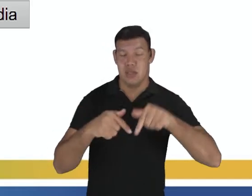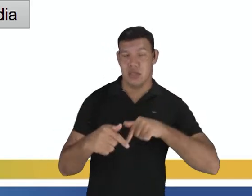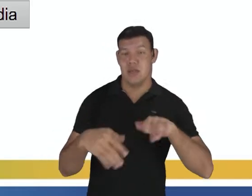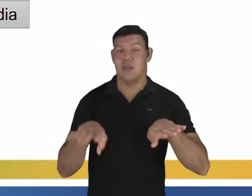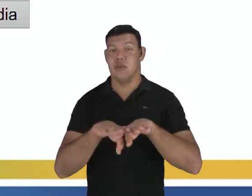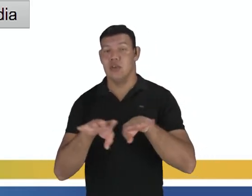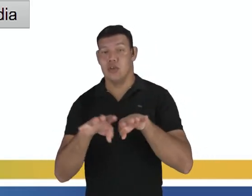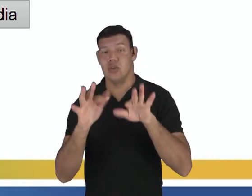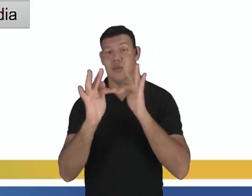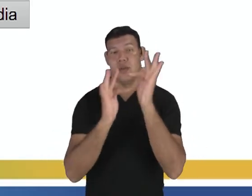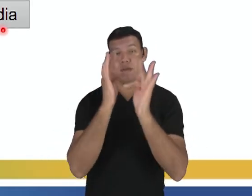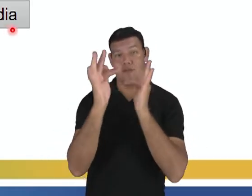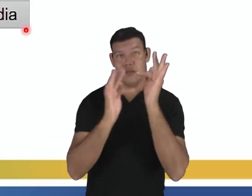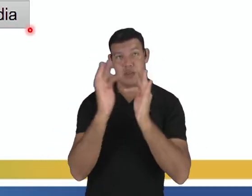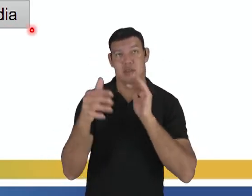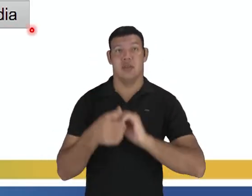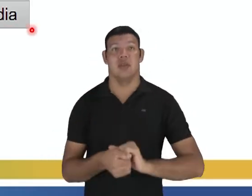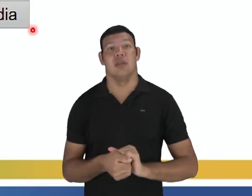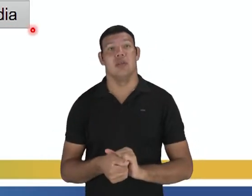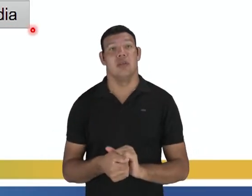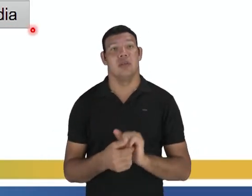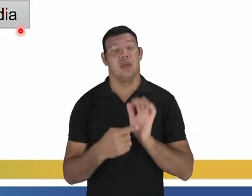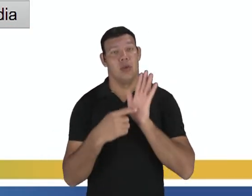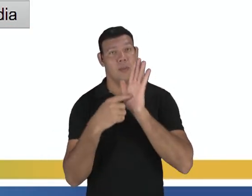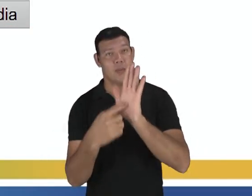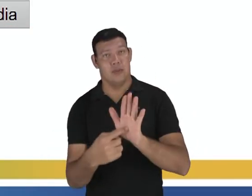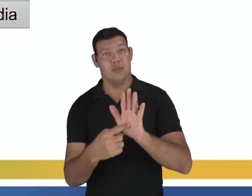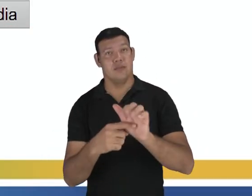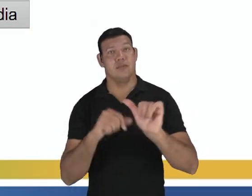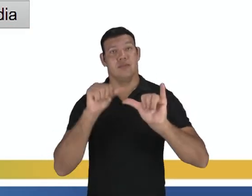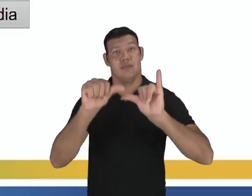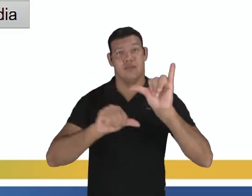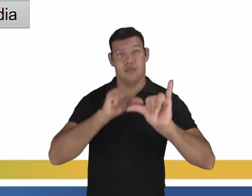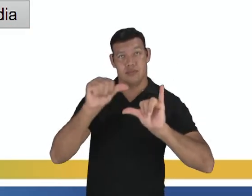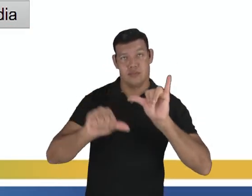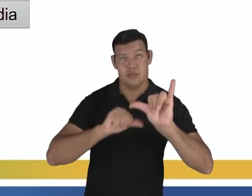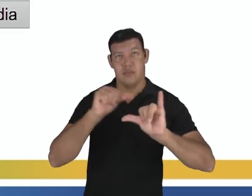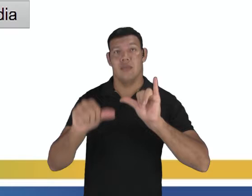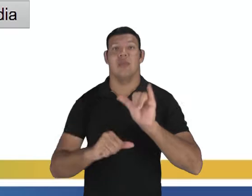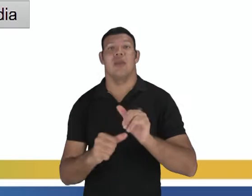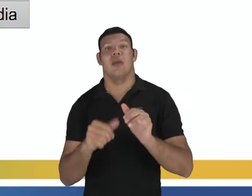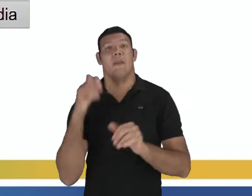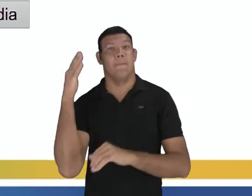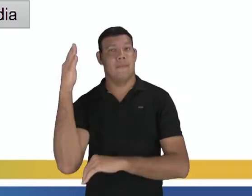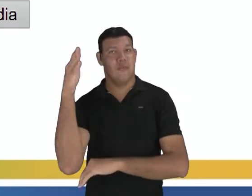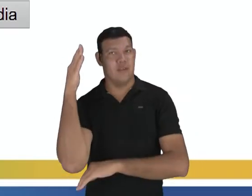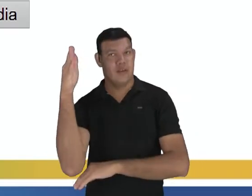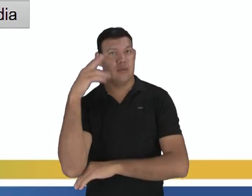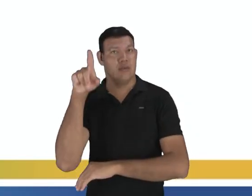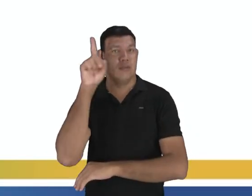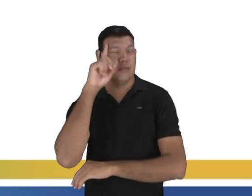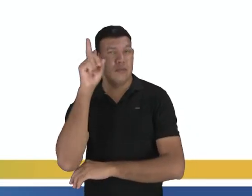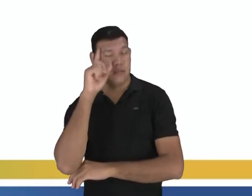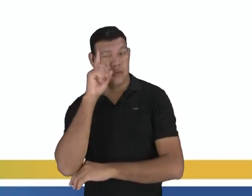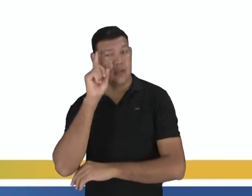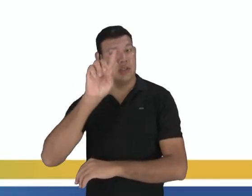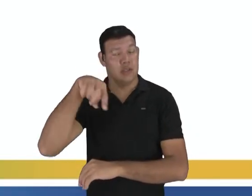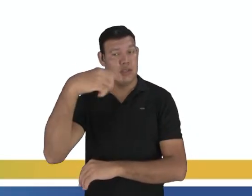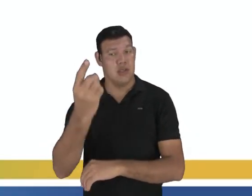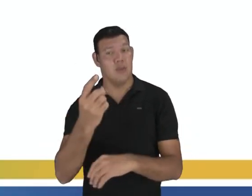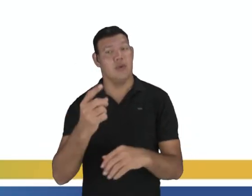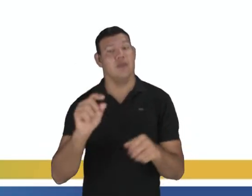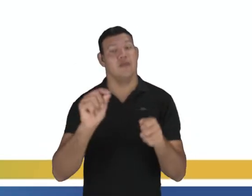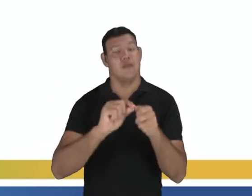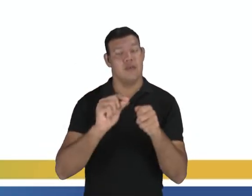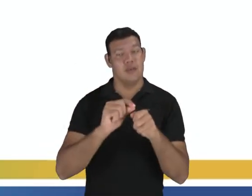vamos mostrar que as reações químicas estão presentes no nosso cotidiano e nós vamos praticar os conhecimentos com as atividades. Então, vamos